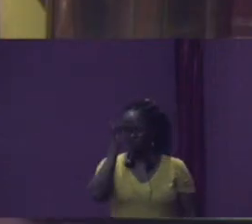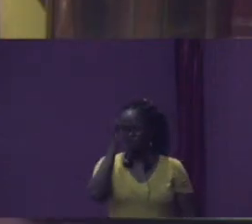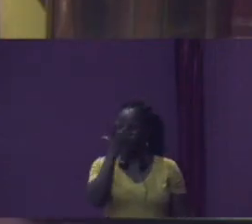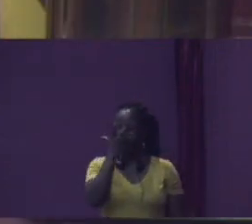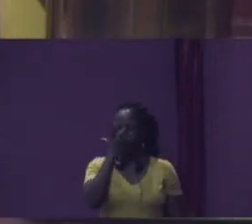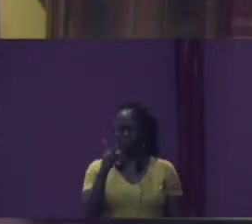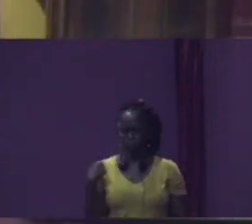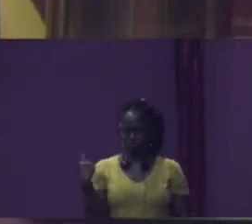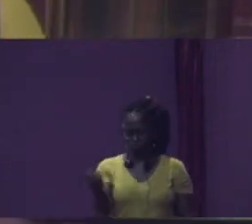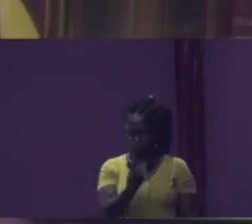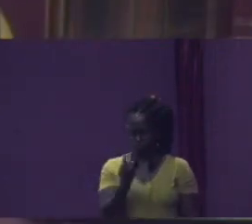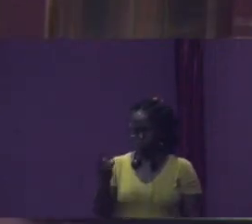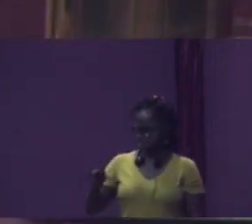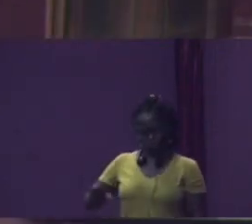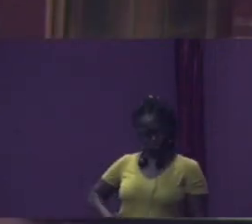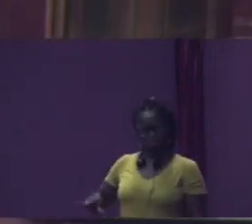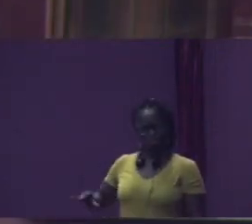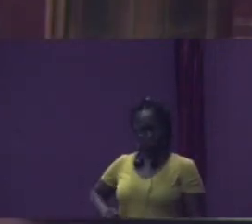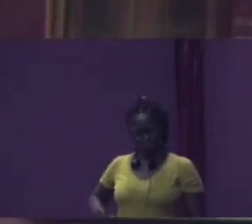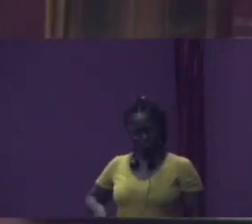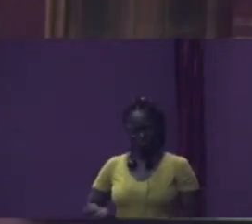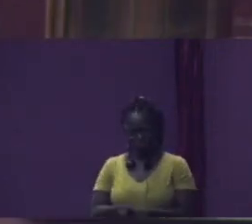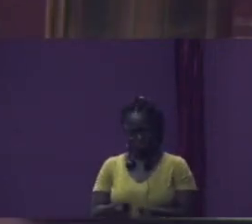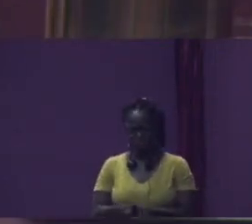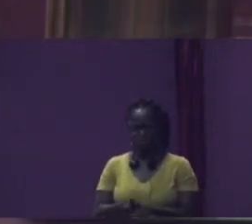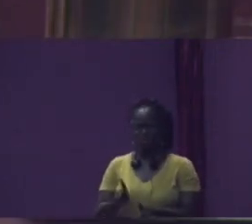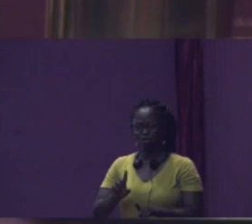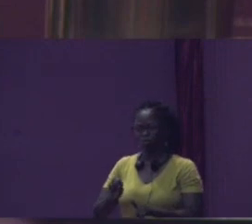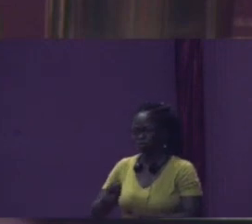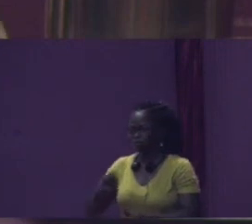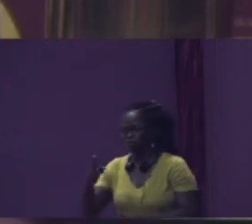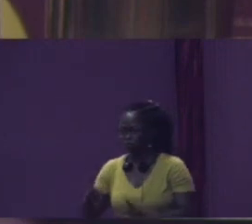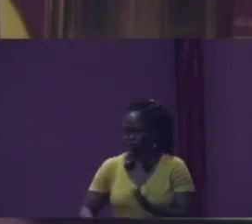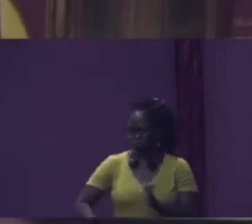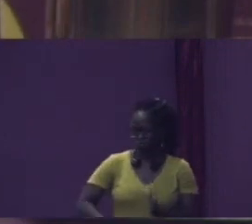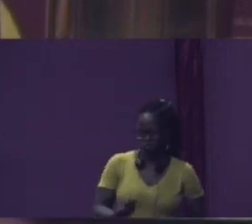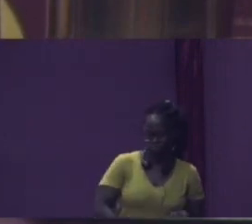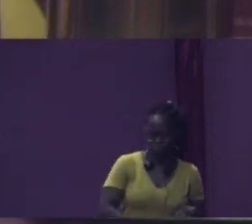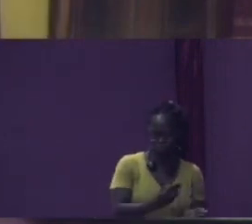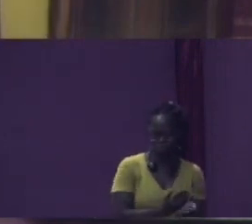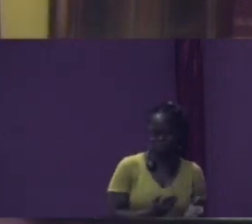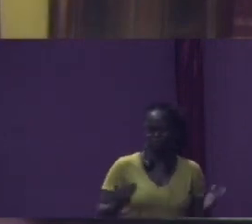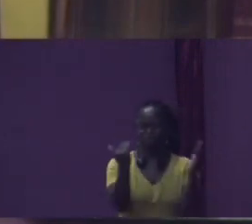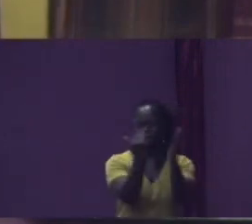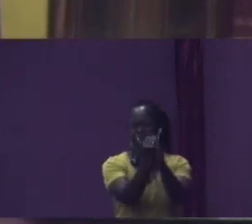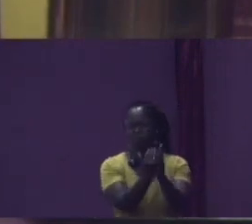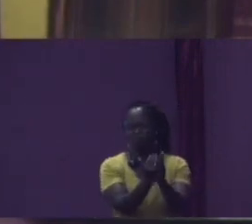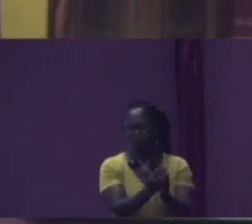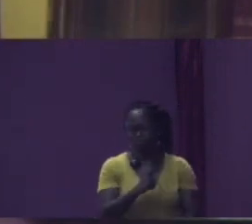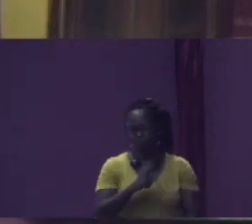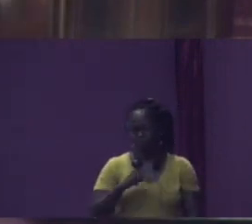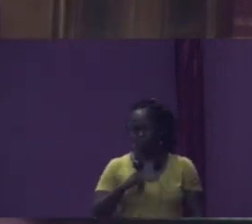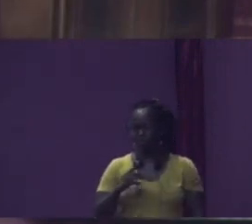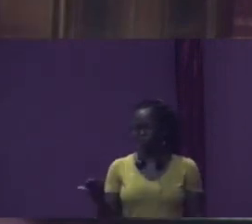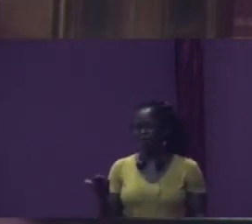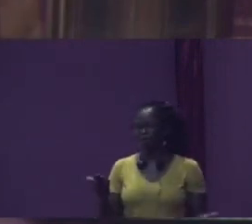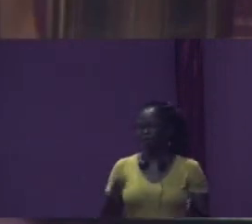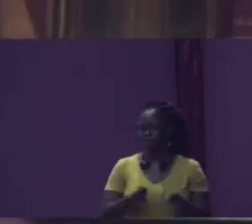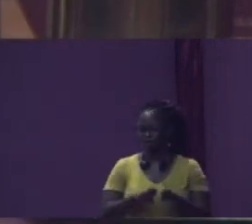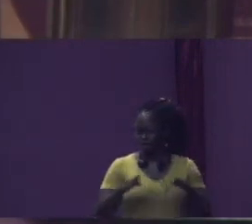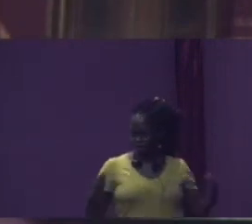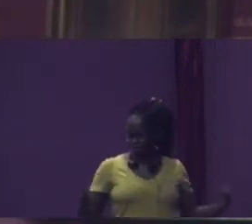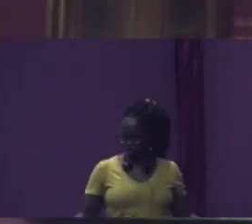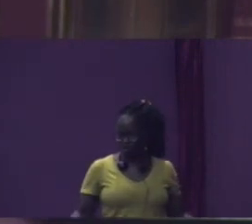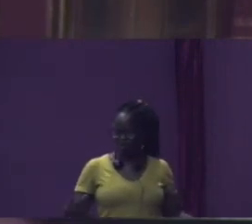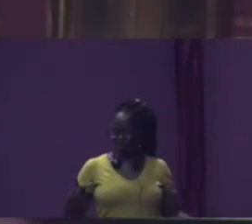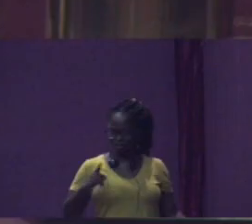gente sofre também com o excesso de intervenções, a gente conjuga. Mas aqui eu acho que a gente tem a representação desses